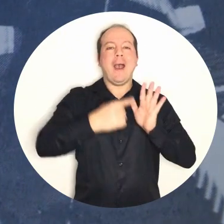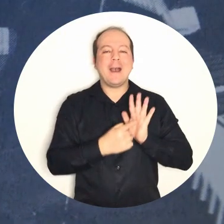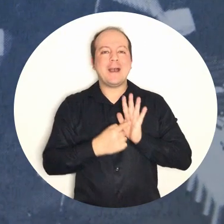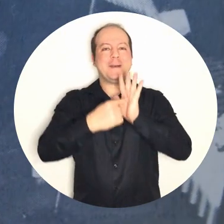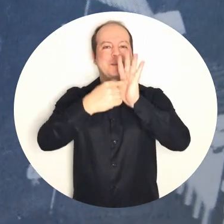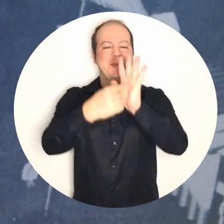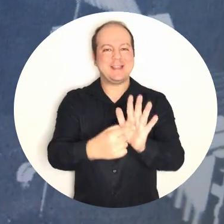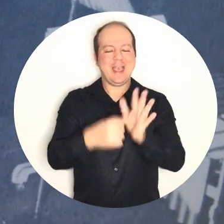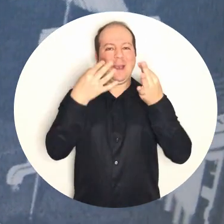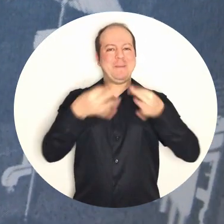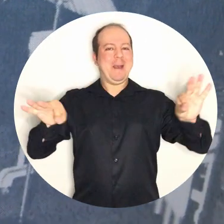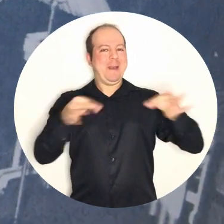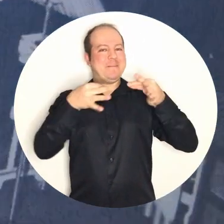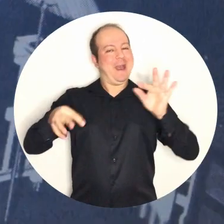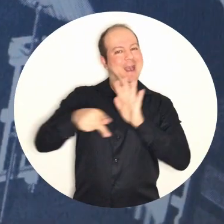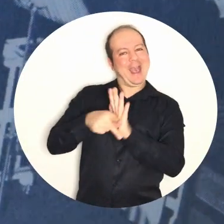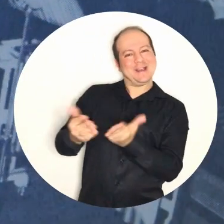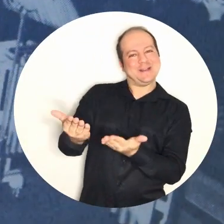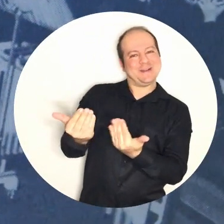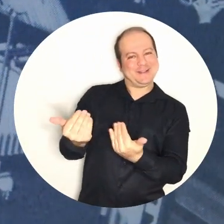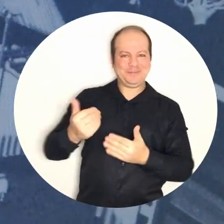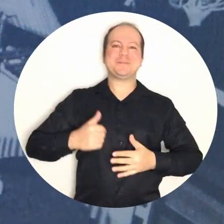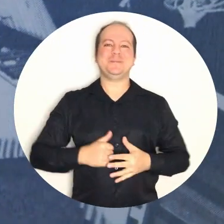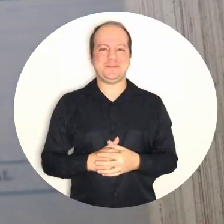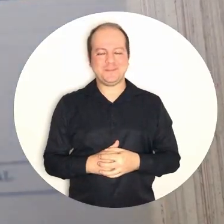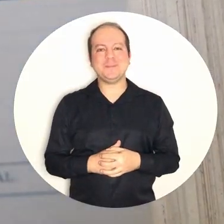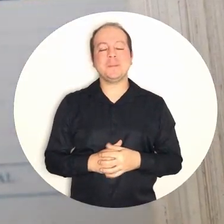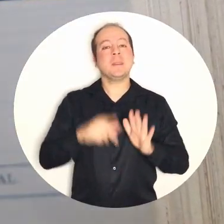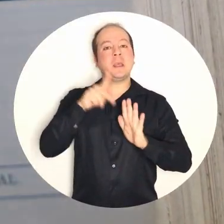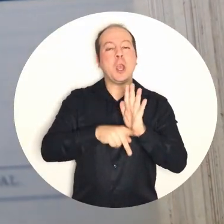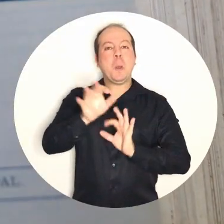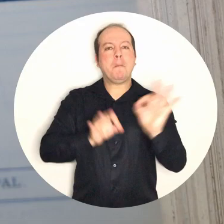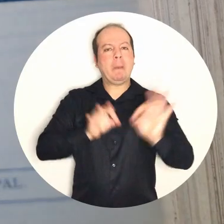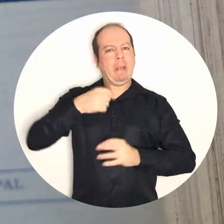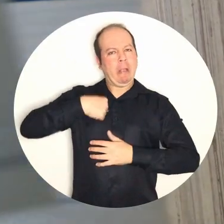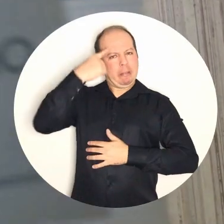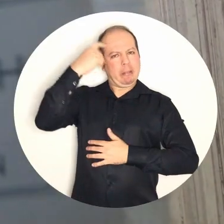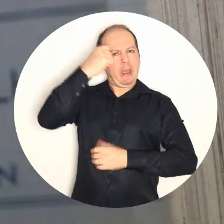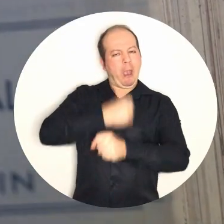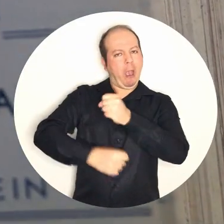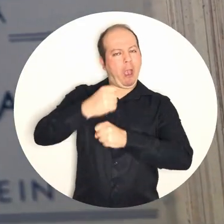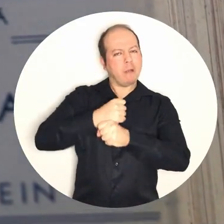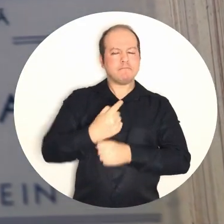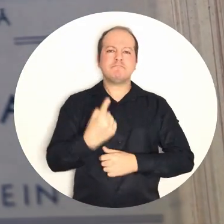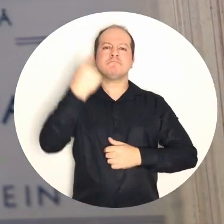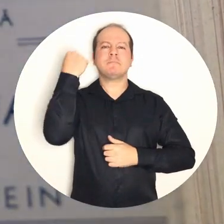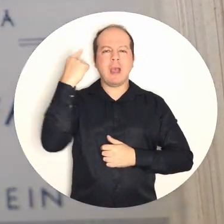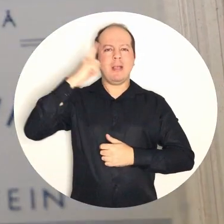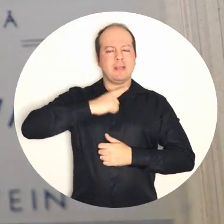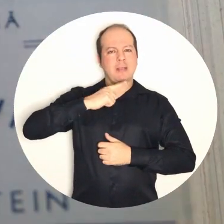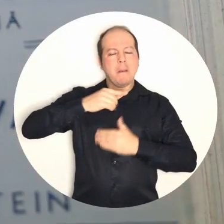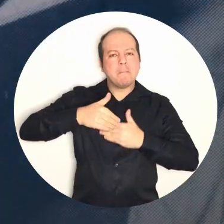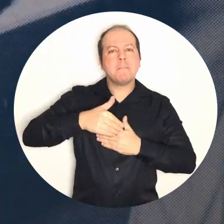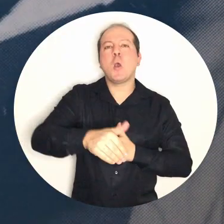primeira apresentação de seus concertos para a juventude. O projeto foi idealizado no ano anterior e tem